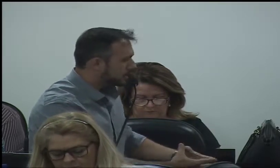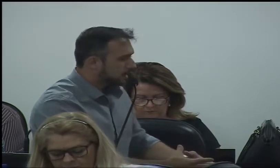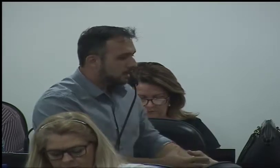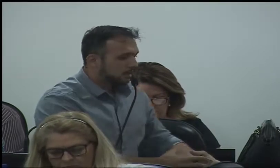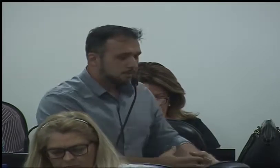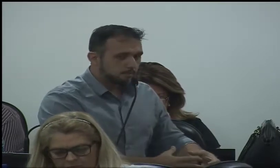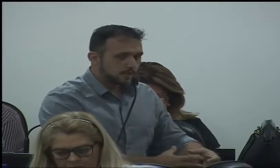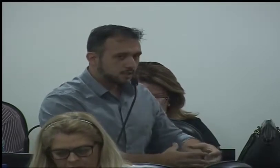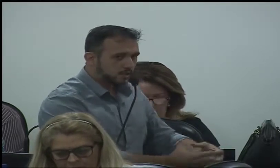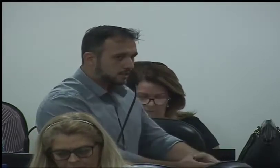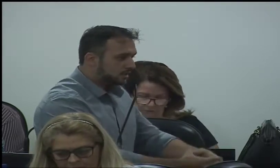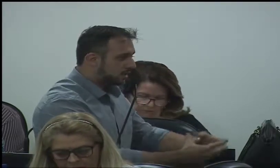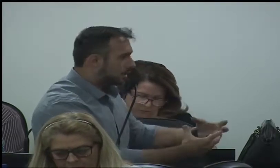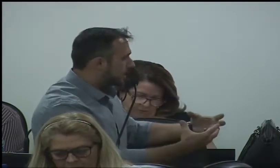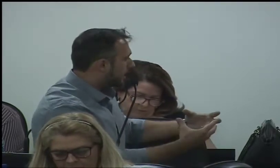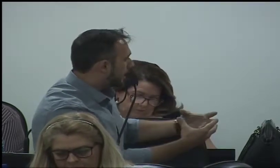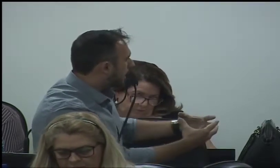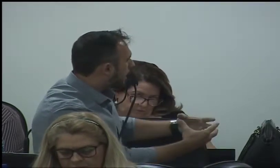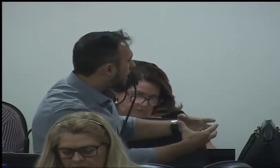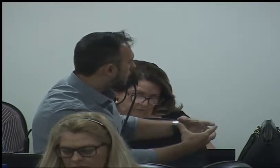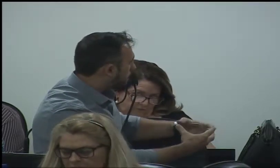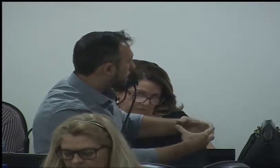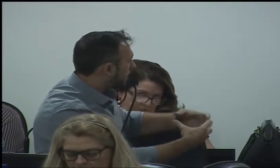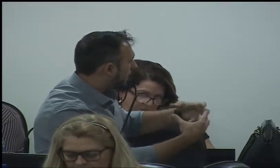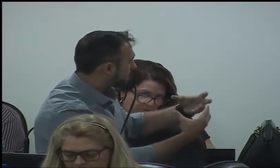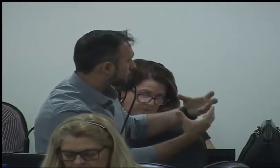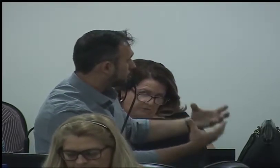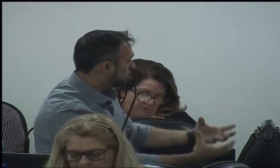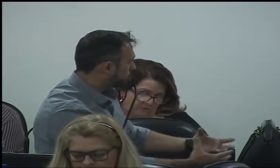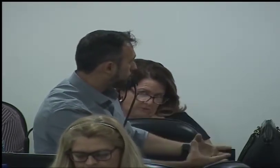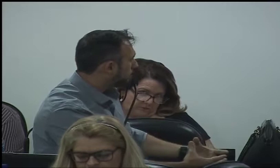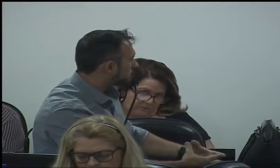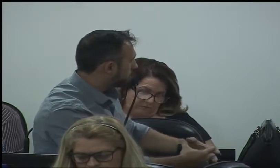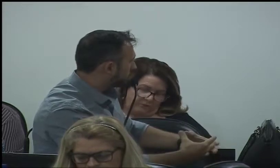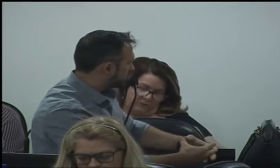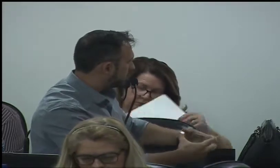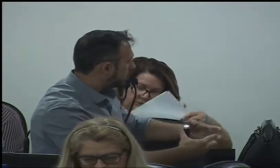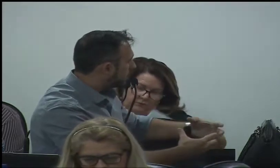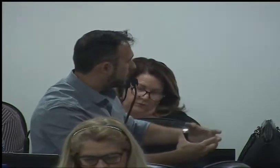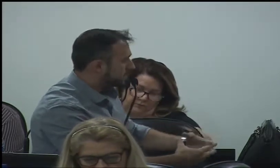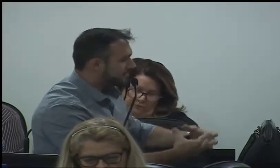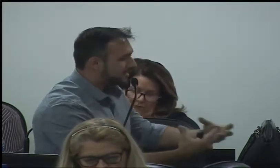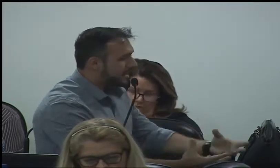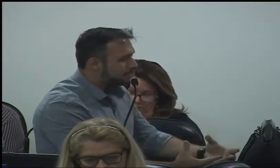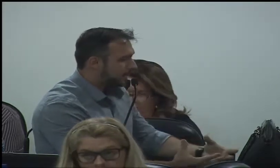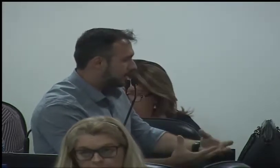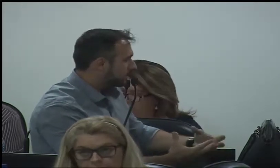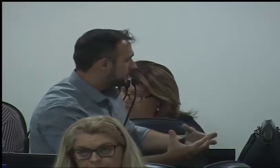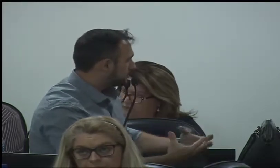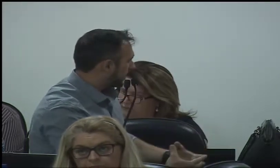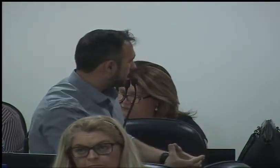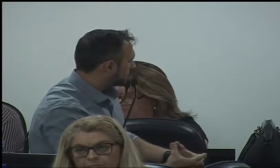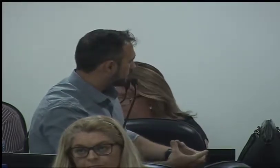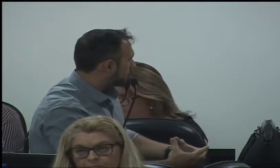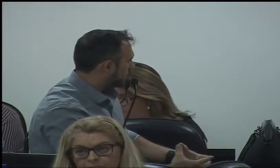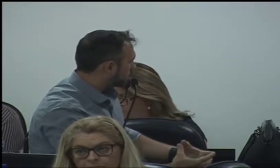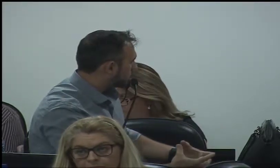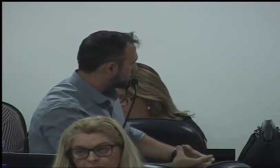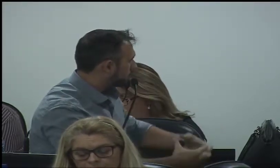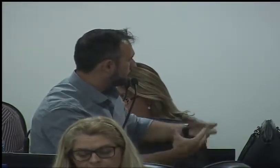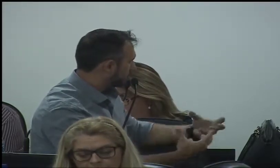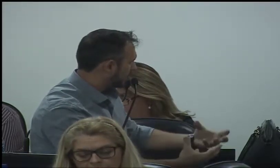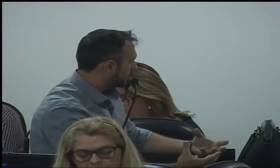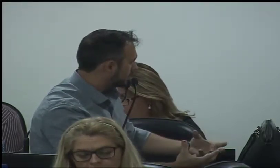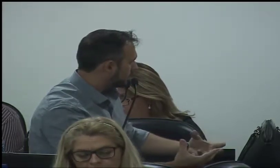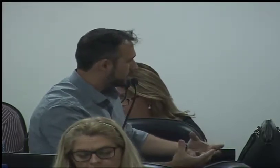cidade. Mediante essas condições que você dá para que as empresas possam